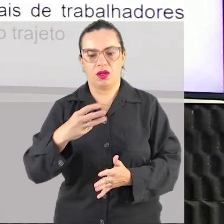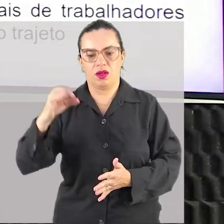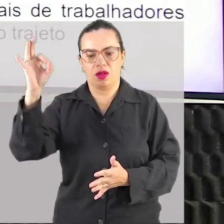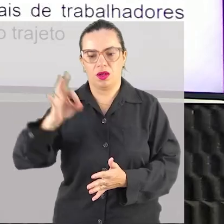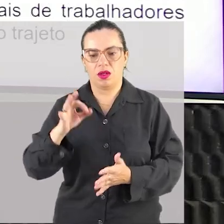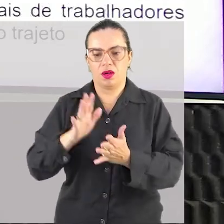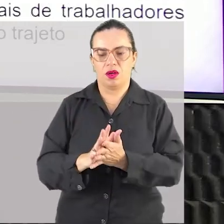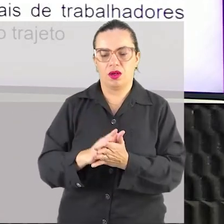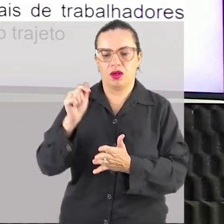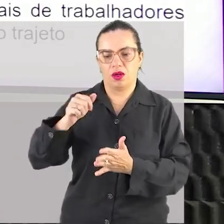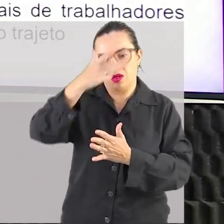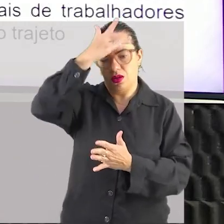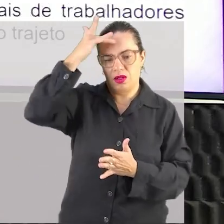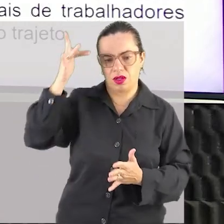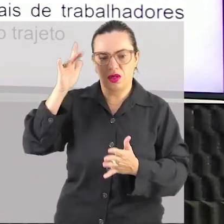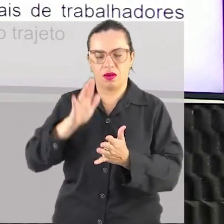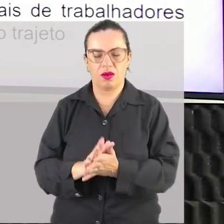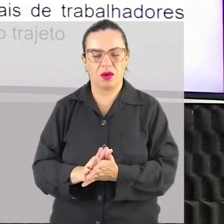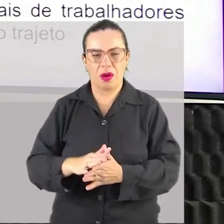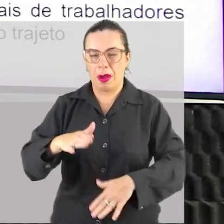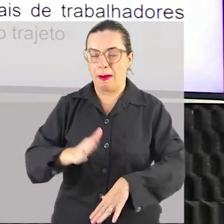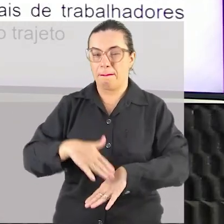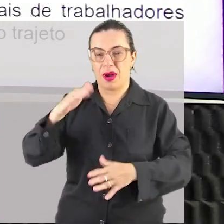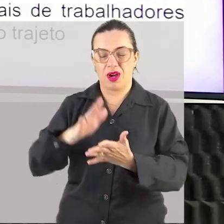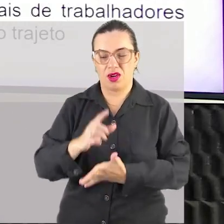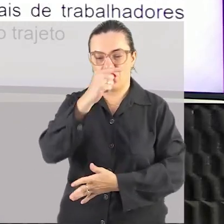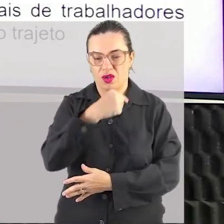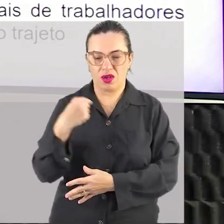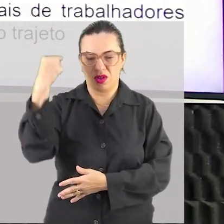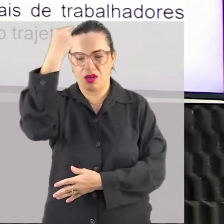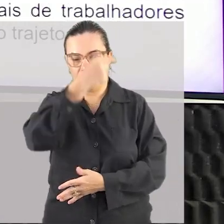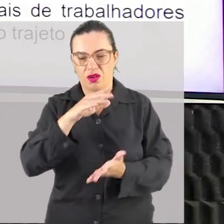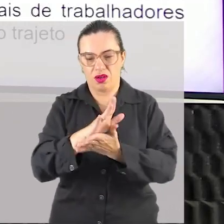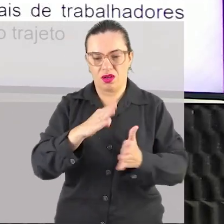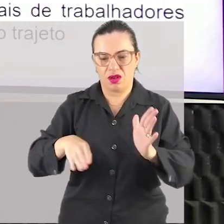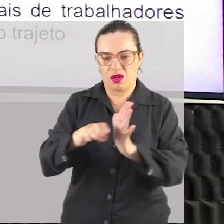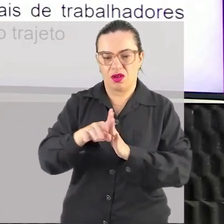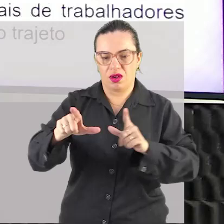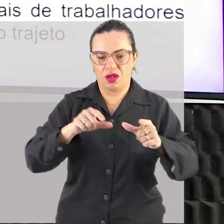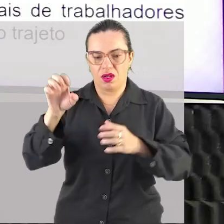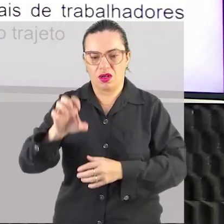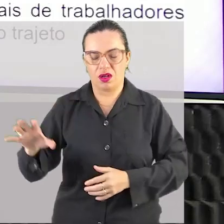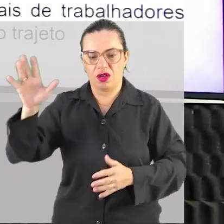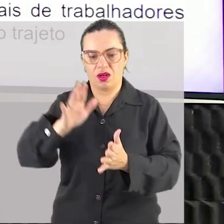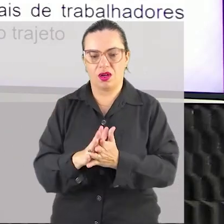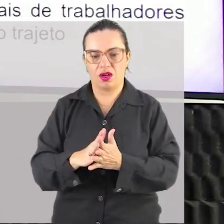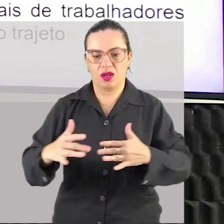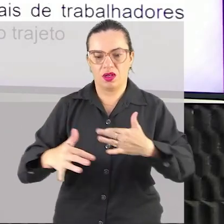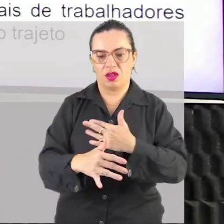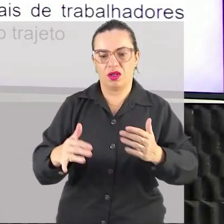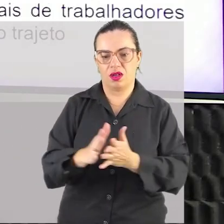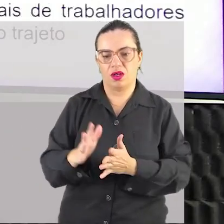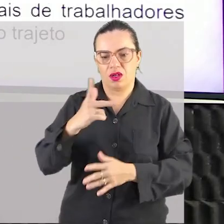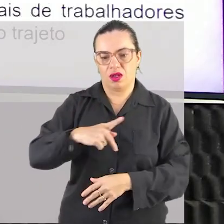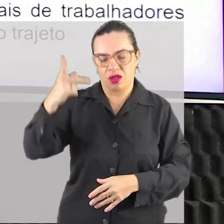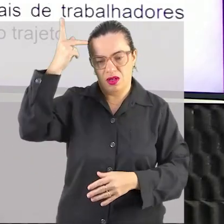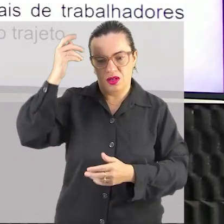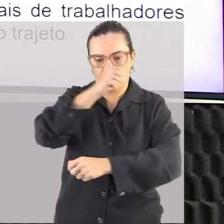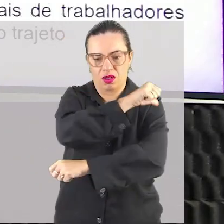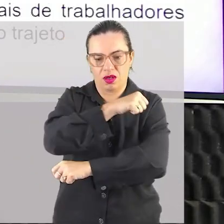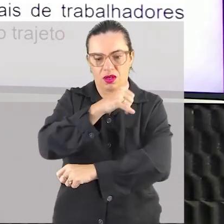hora para chegar ao trabalho nas regiões metropolitanas de São Paulo e do rio o IBGE registrou os maiores percentuais de